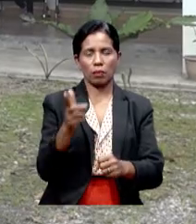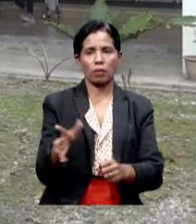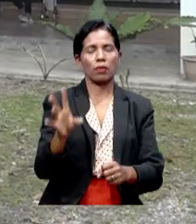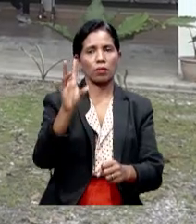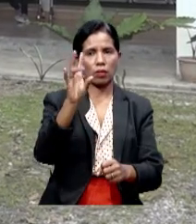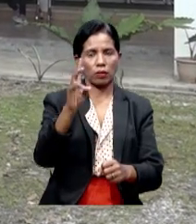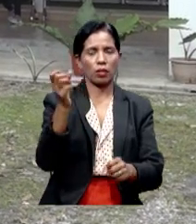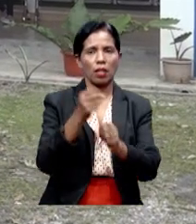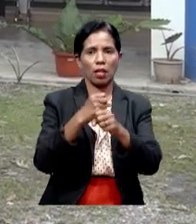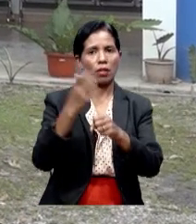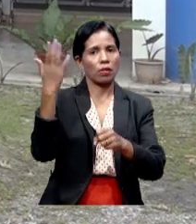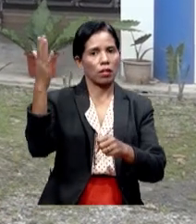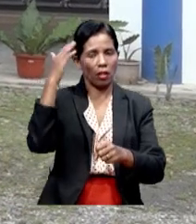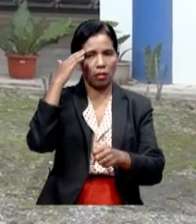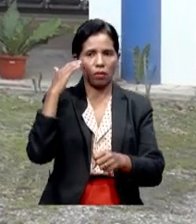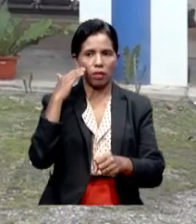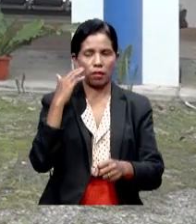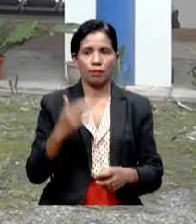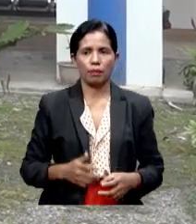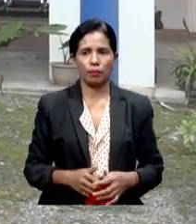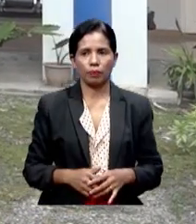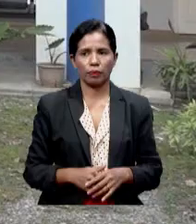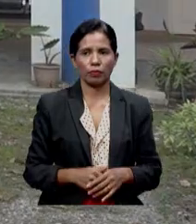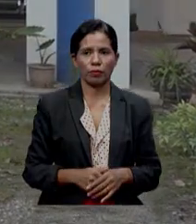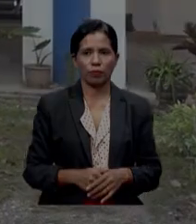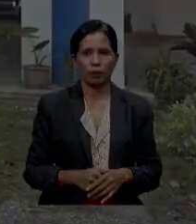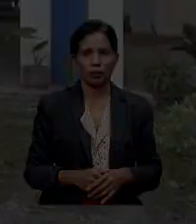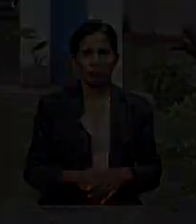halau iya Korea Sul. Leopoldina de Carvalho, Jacinto Fuca, GMN.